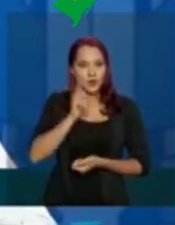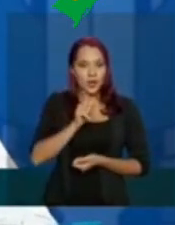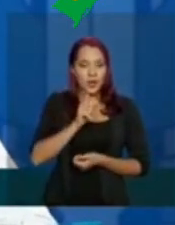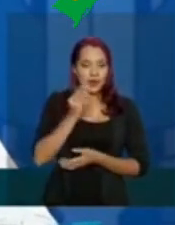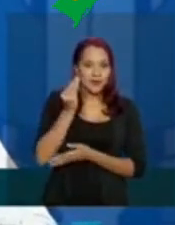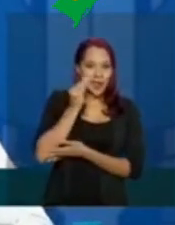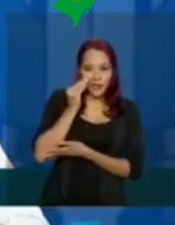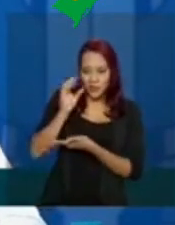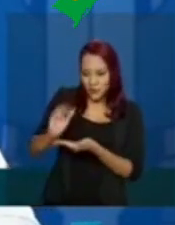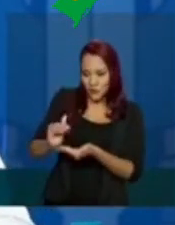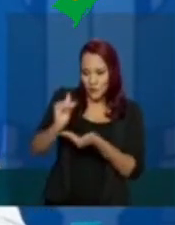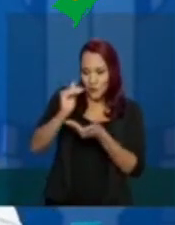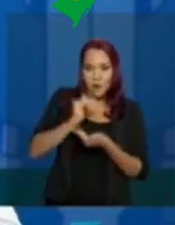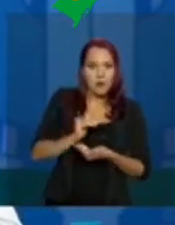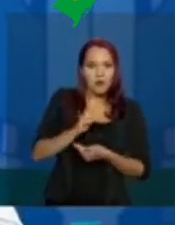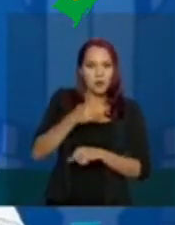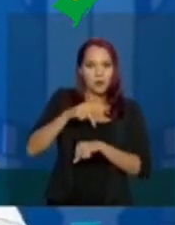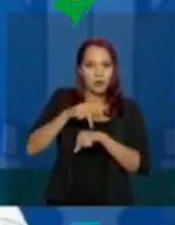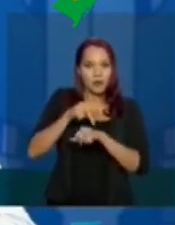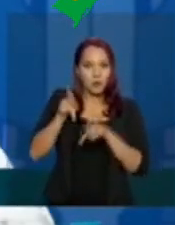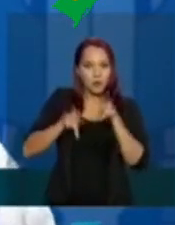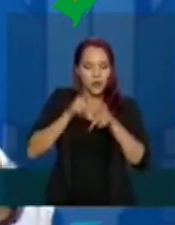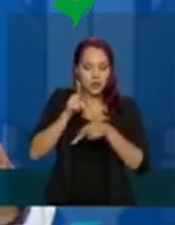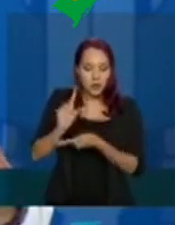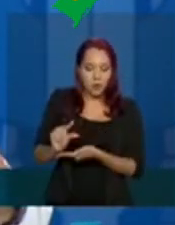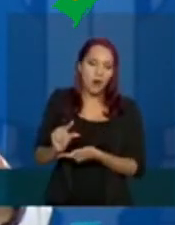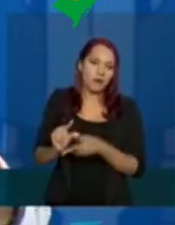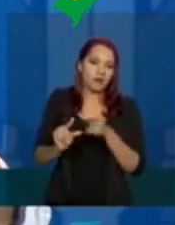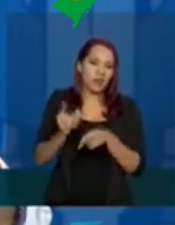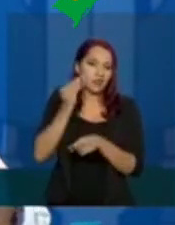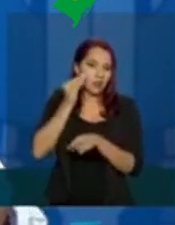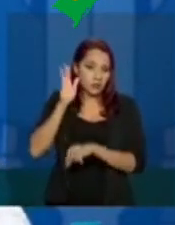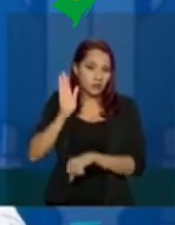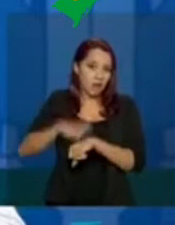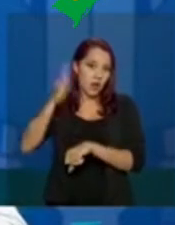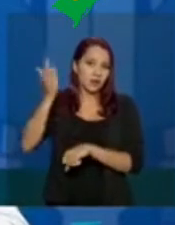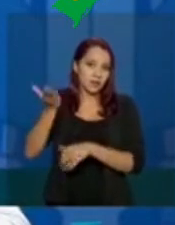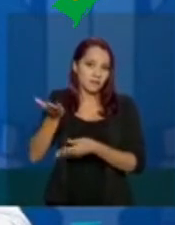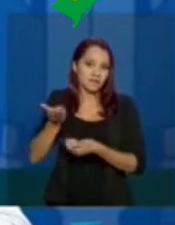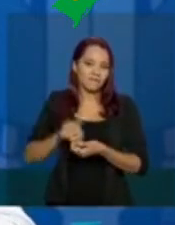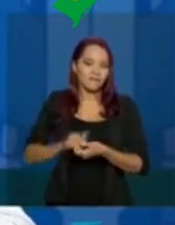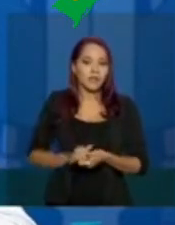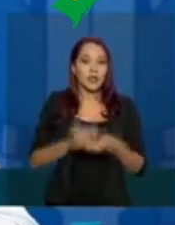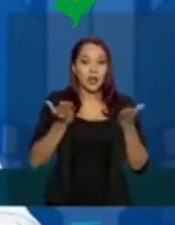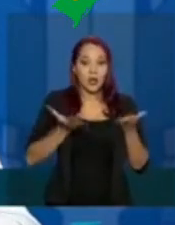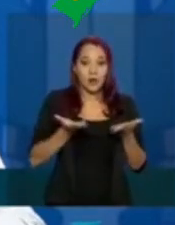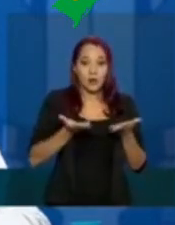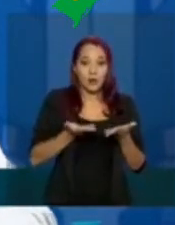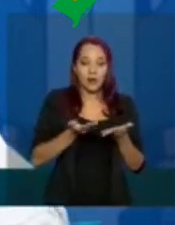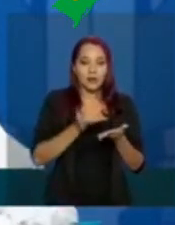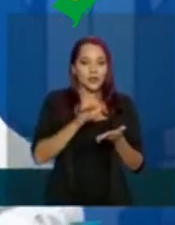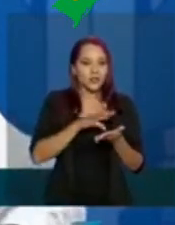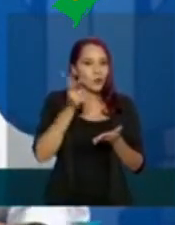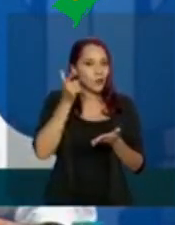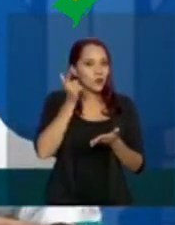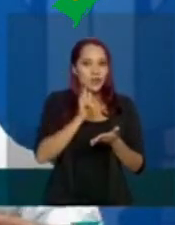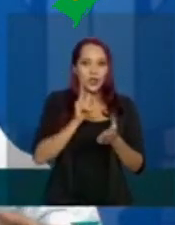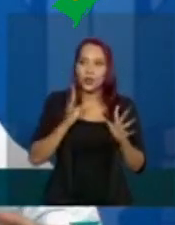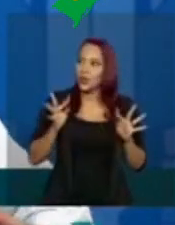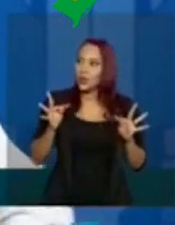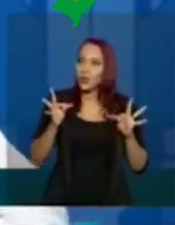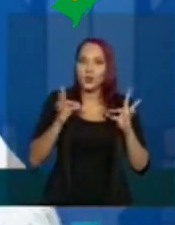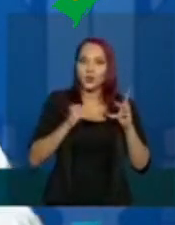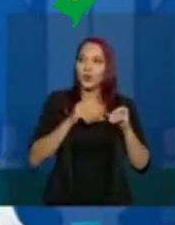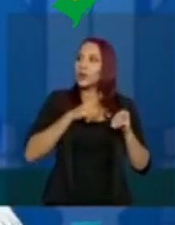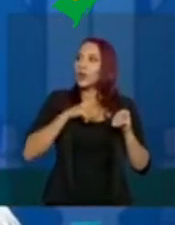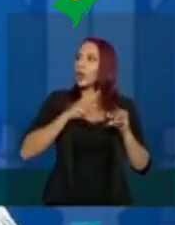de teste, para um país que tem uma população menor, ele testa mais proporcionalmente. Agora que a gente está juntando tudo que a